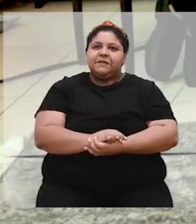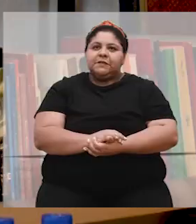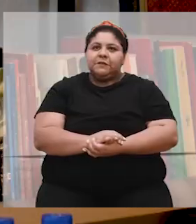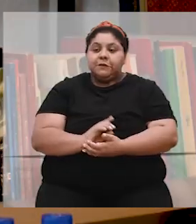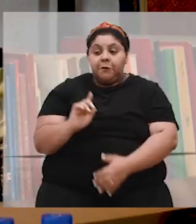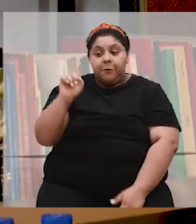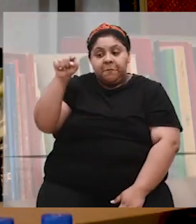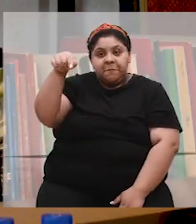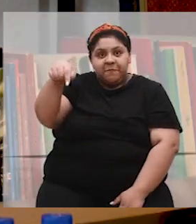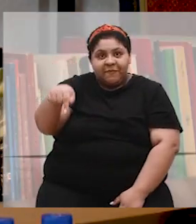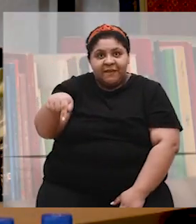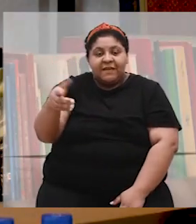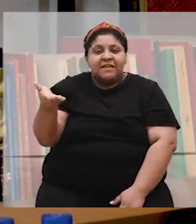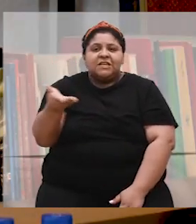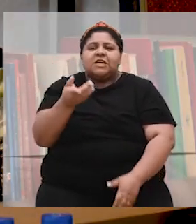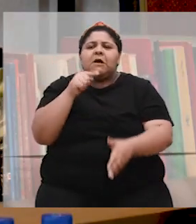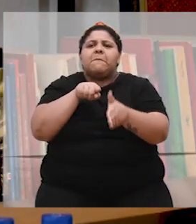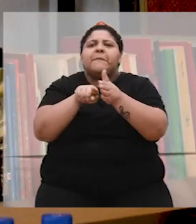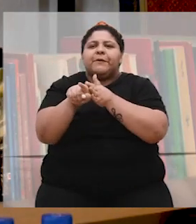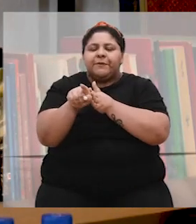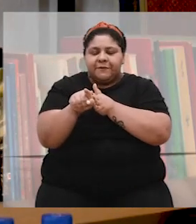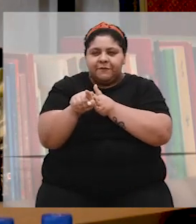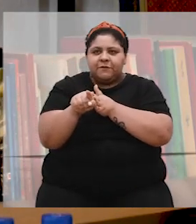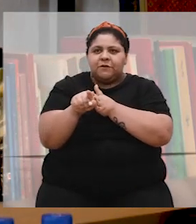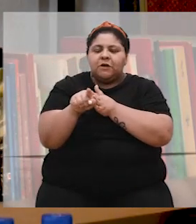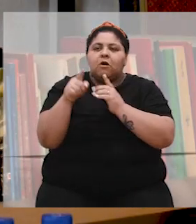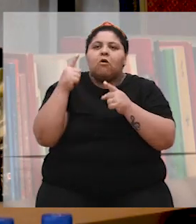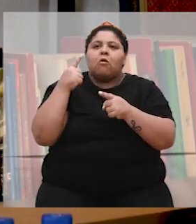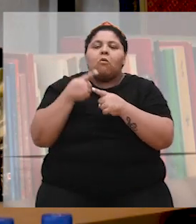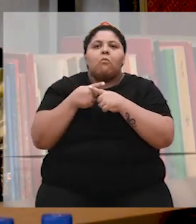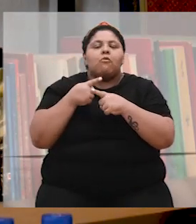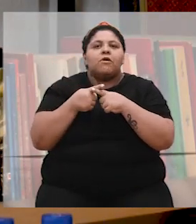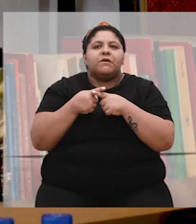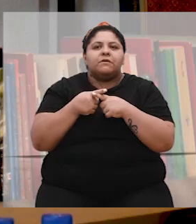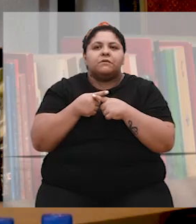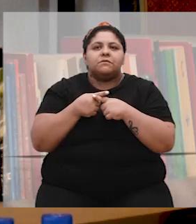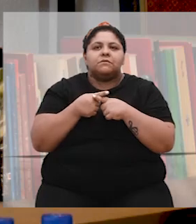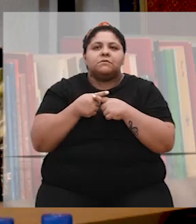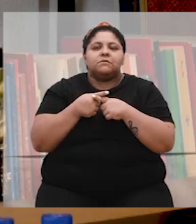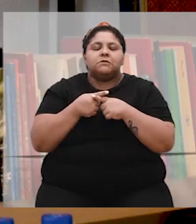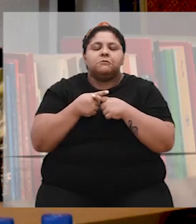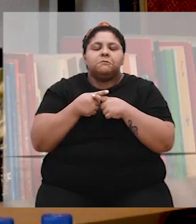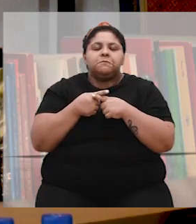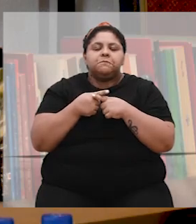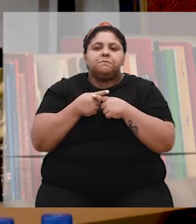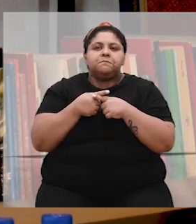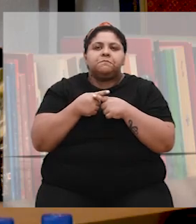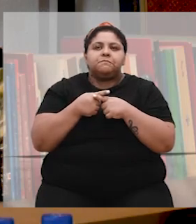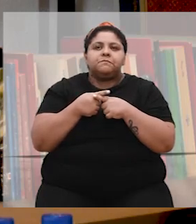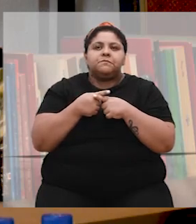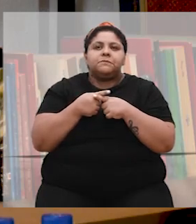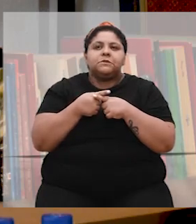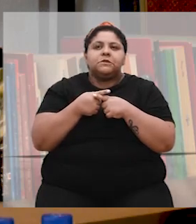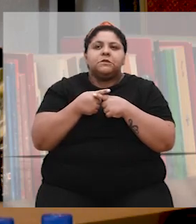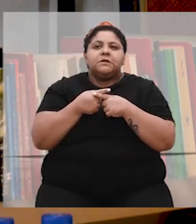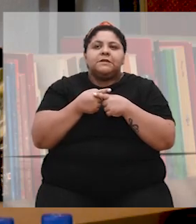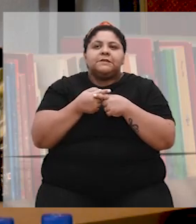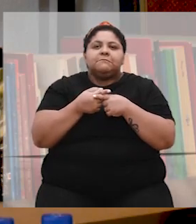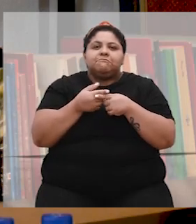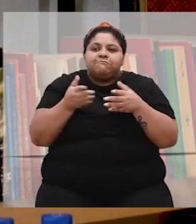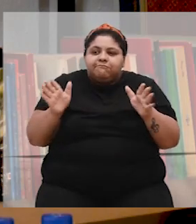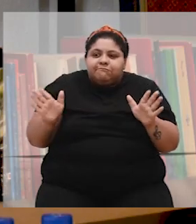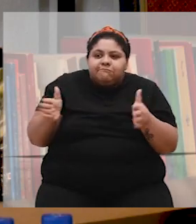Volney, e a gente já quer perguntar para ti, por que tanta